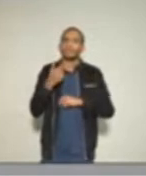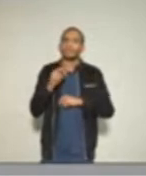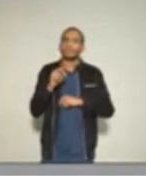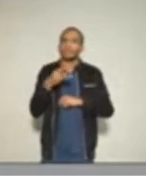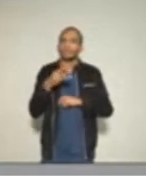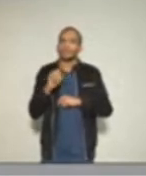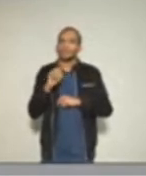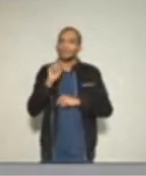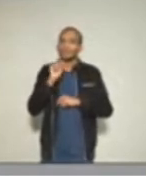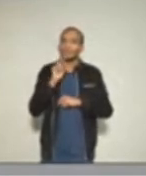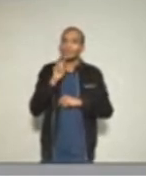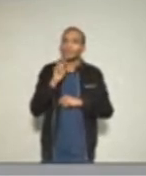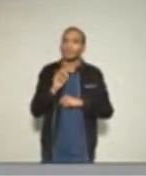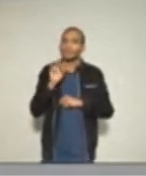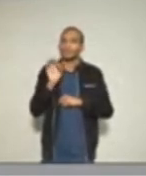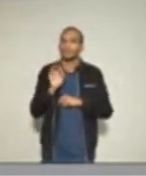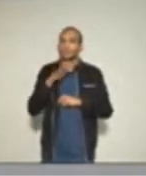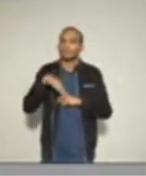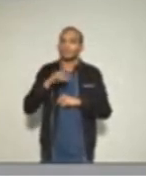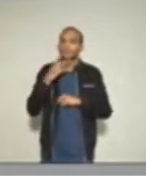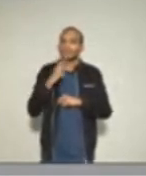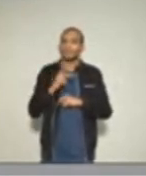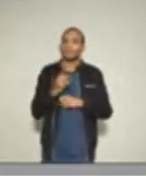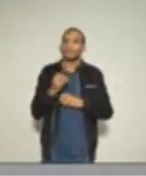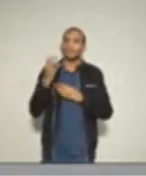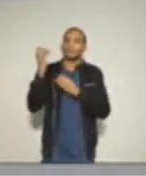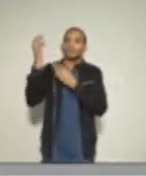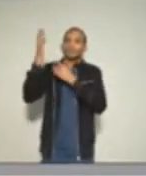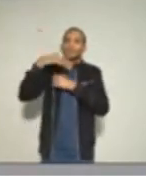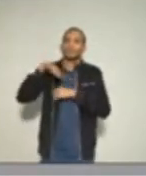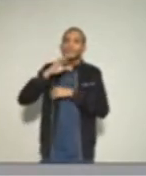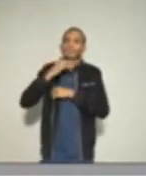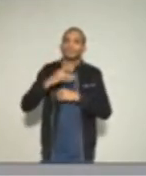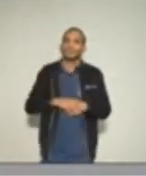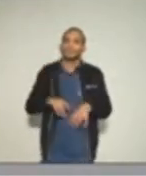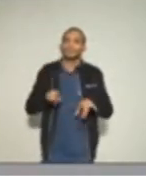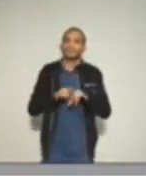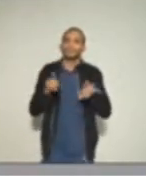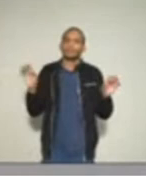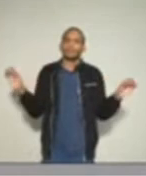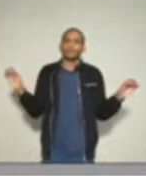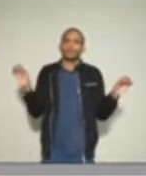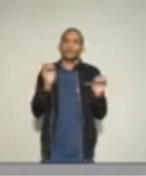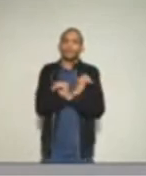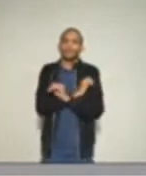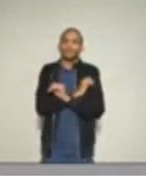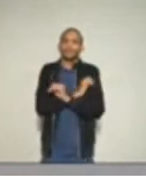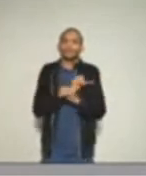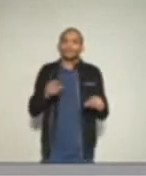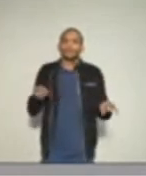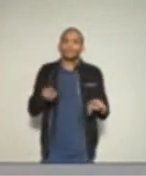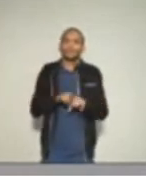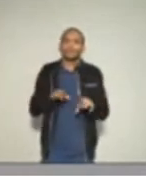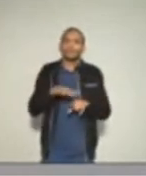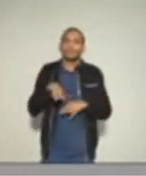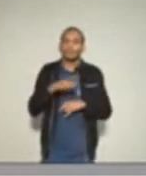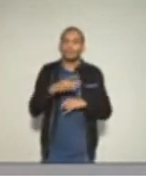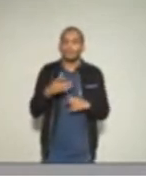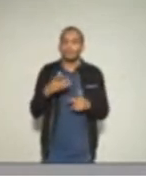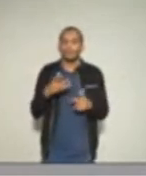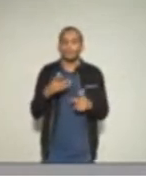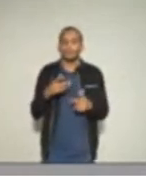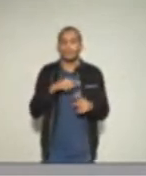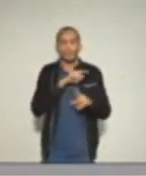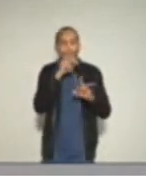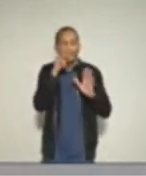2030 50% da nossa emissão de gás de efeito estufa e zerar até 2050. Um dos nossos planos